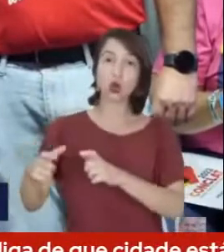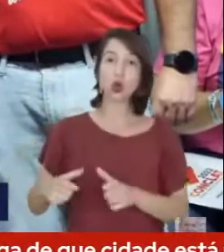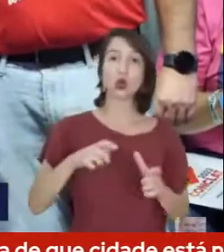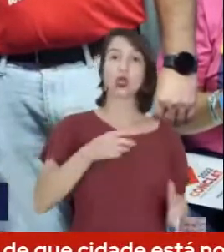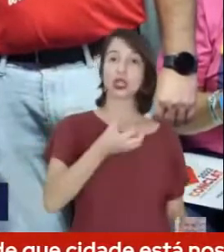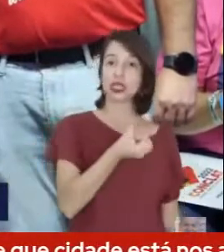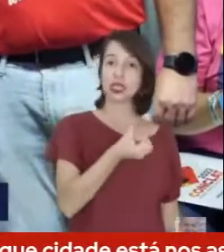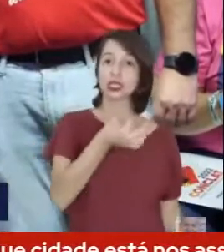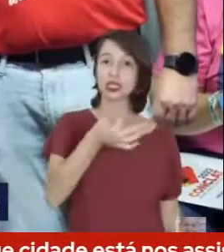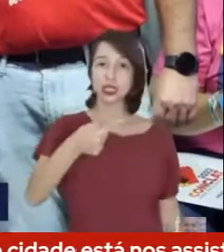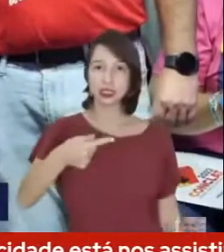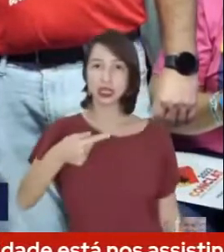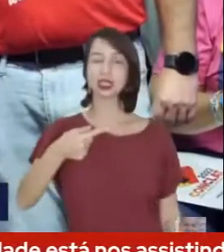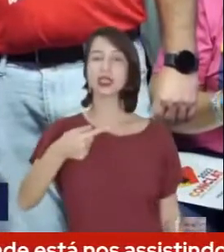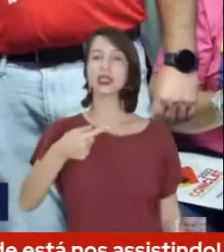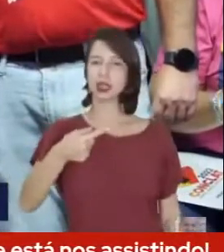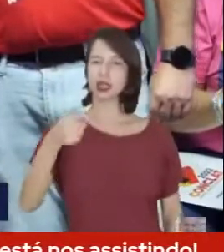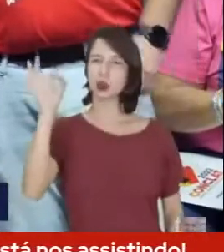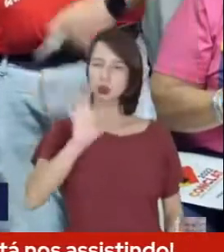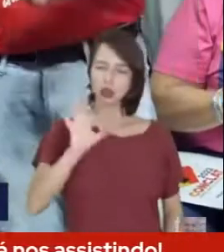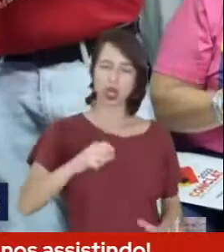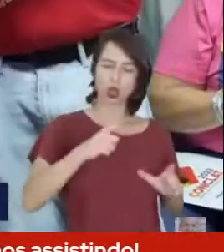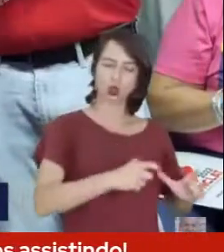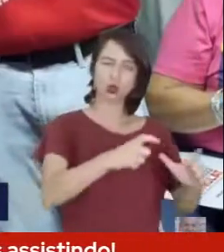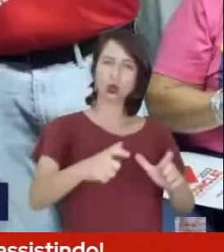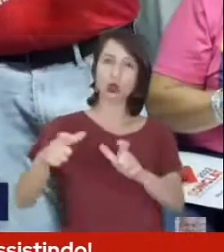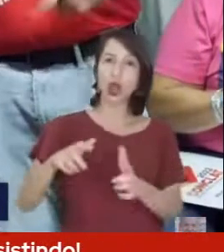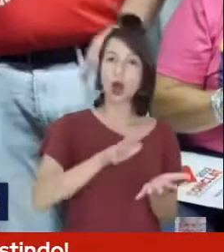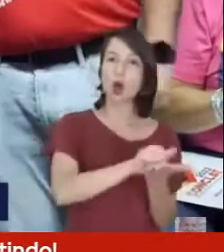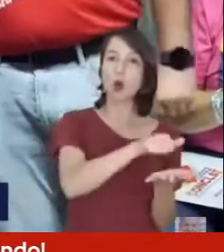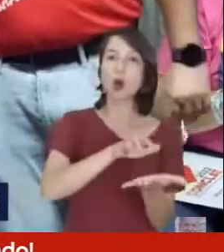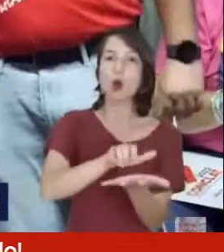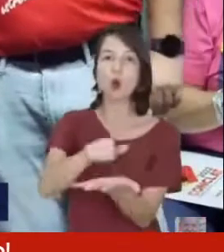da maioria da população brasileira, ela ajuda na economia.